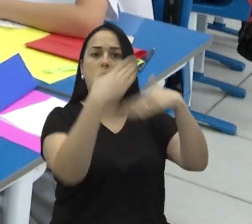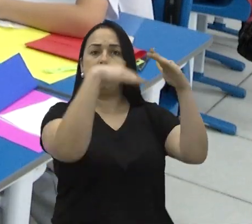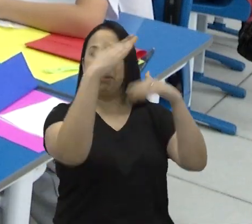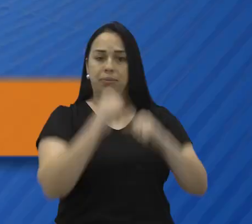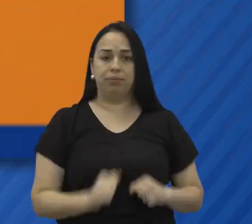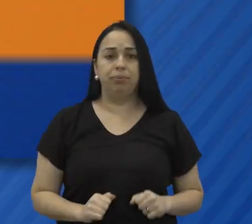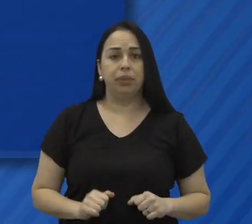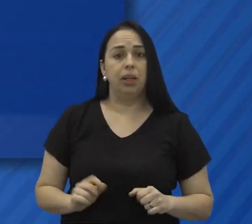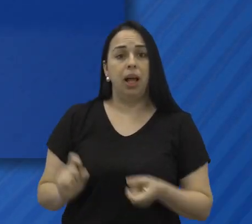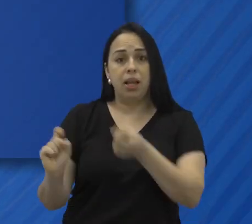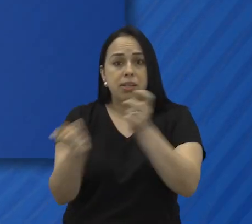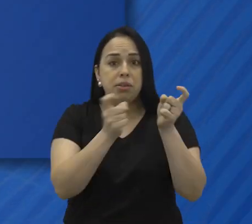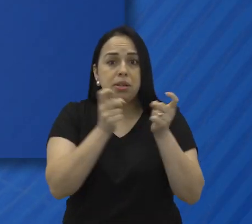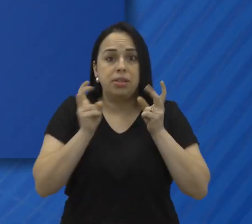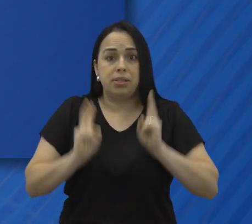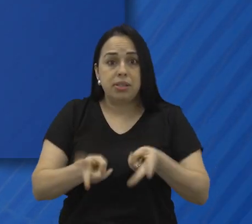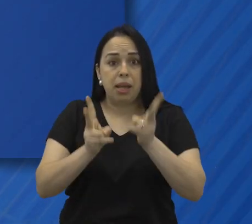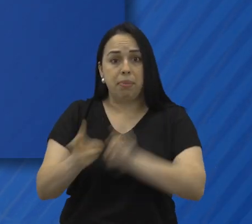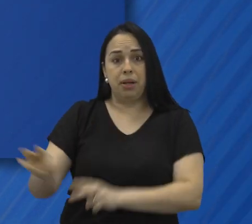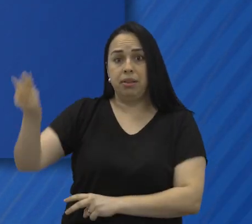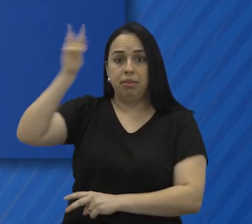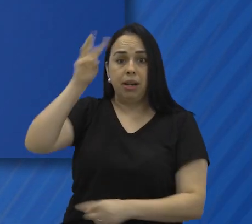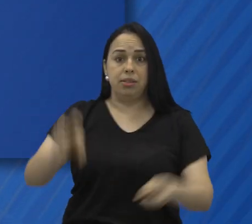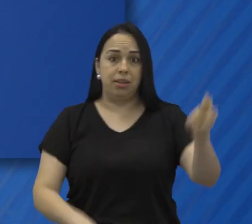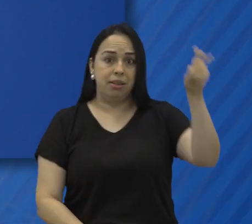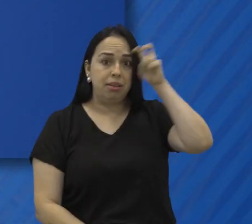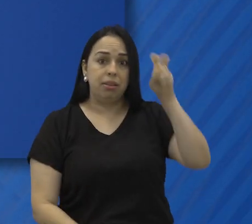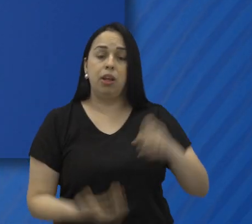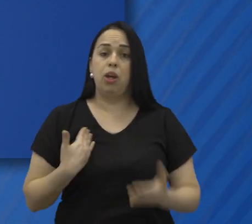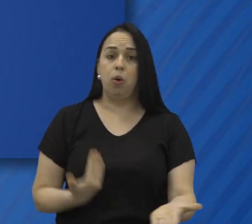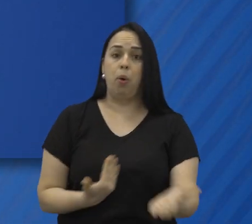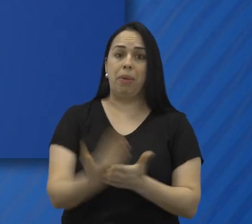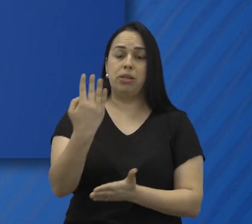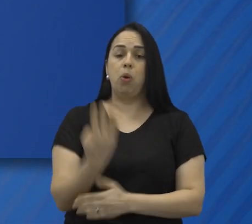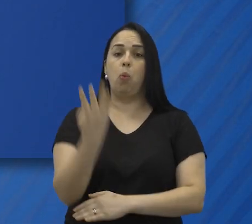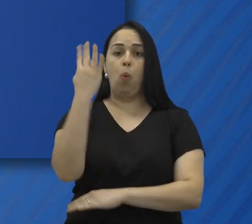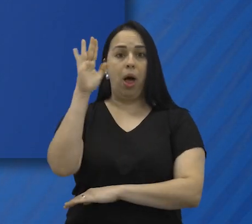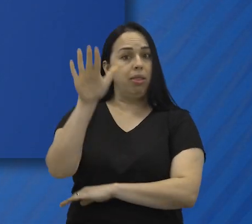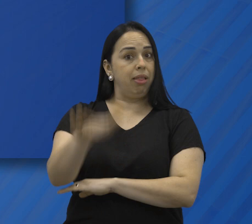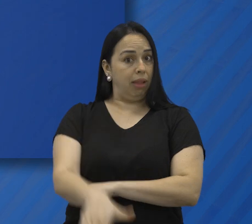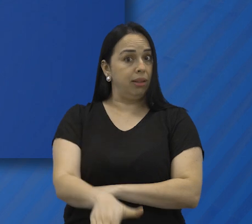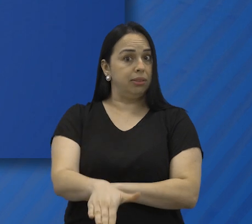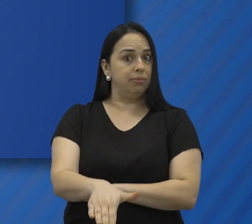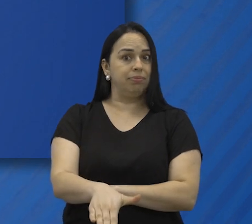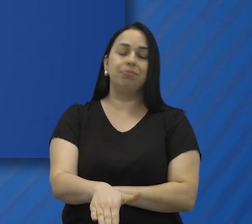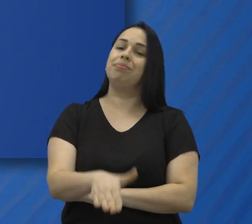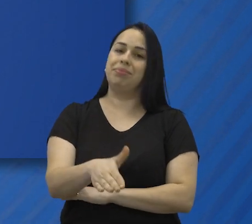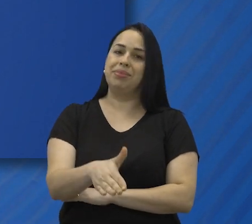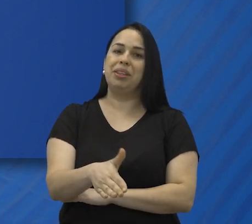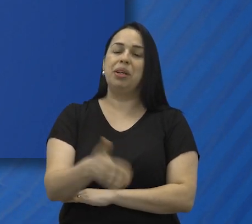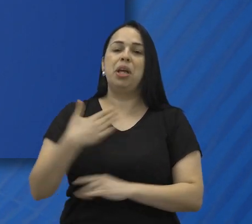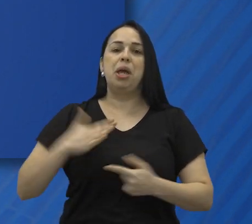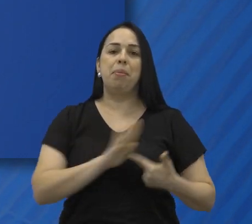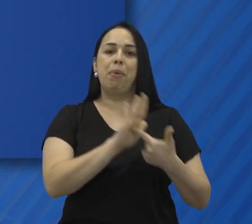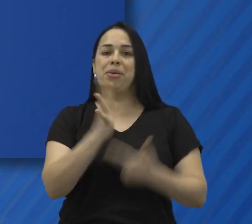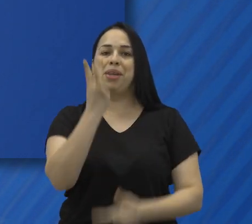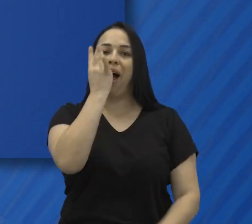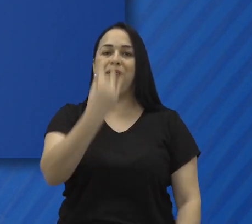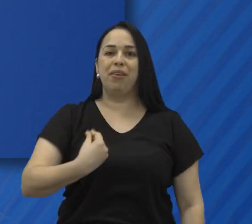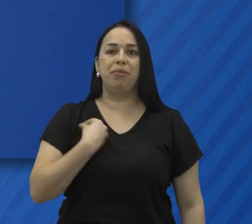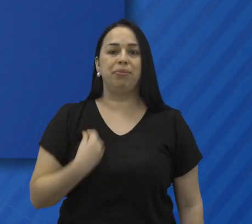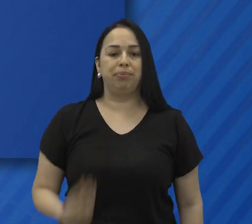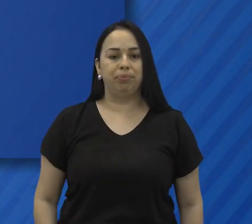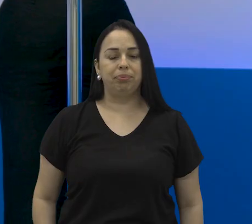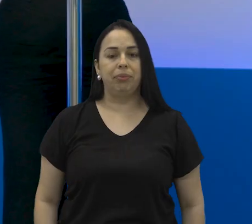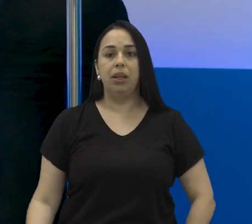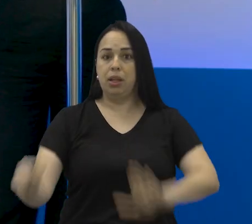da cidade. As sessões de Câmara são realizadas todas as terças e quintas, a partir das 4 horas da tarde, com transmissão